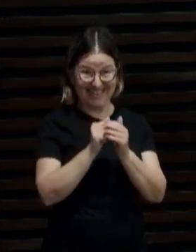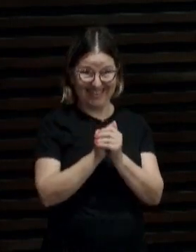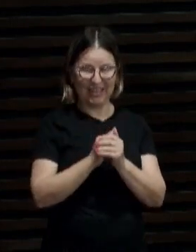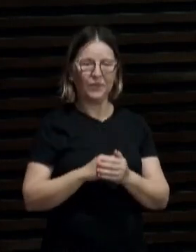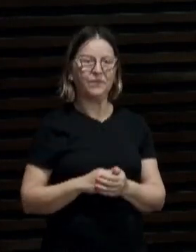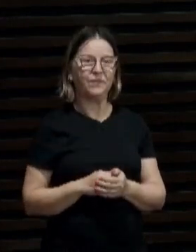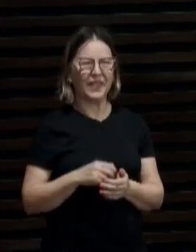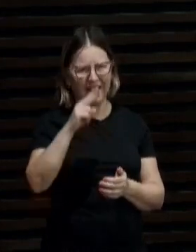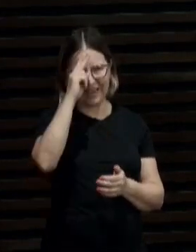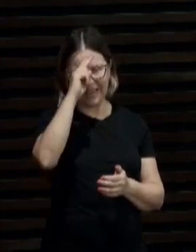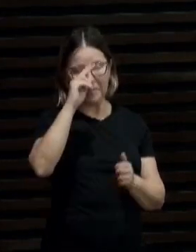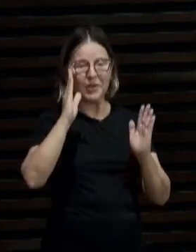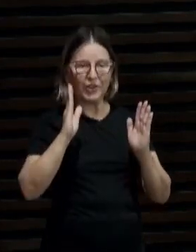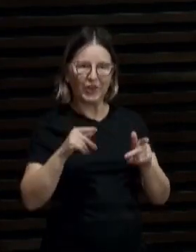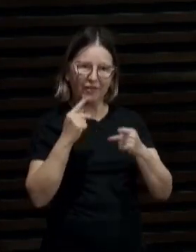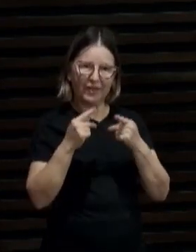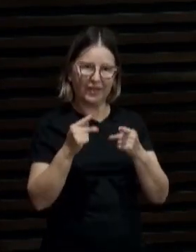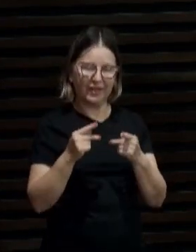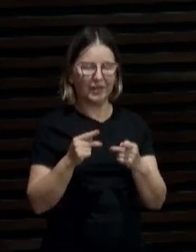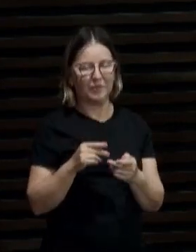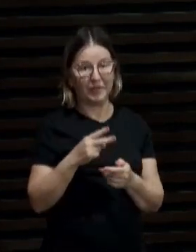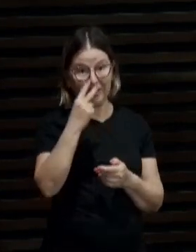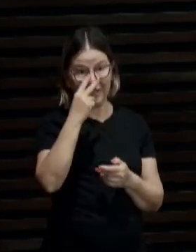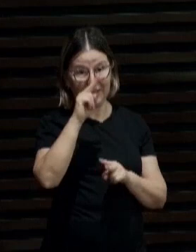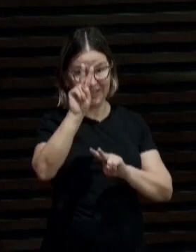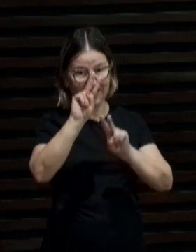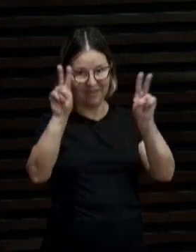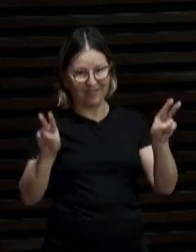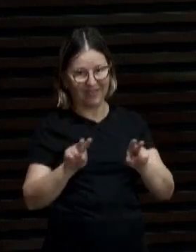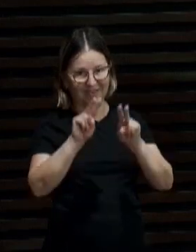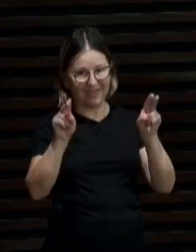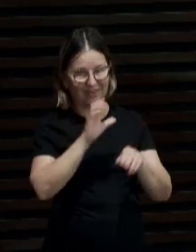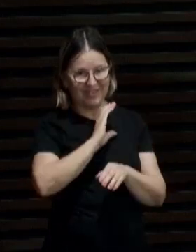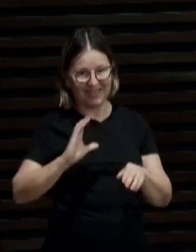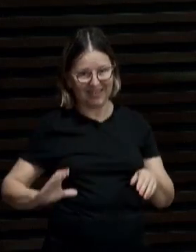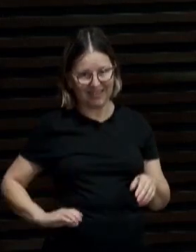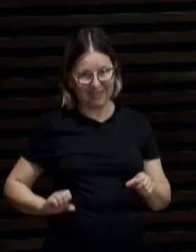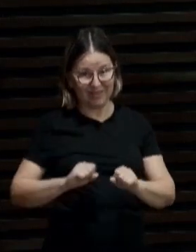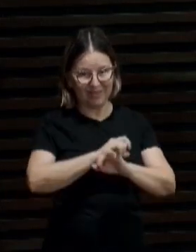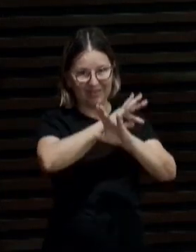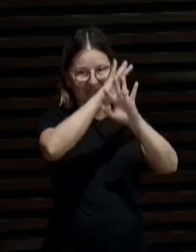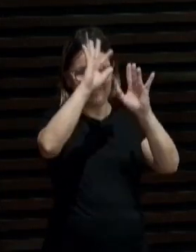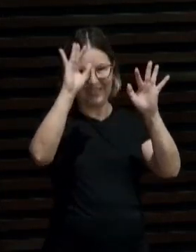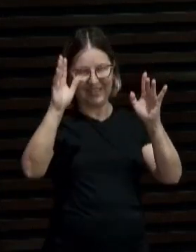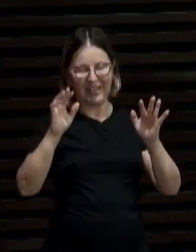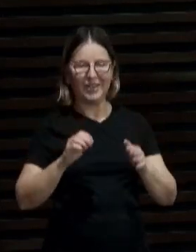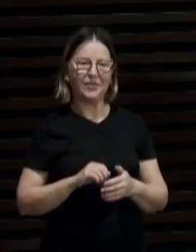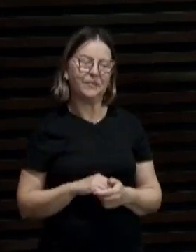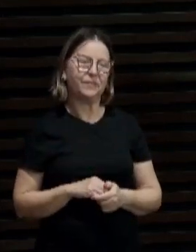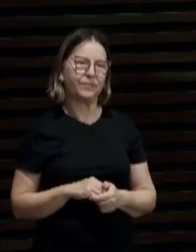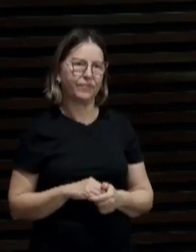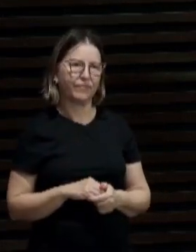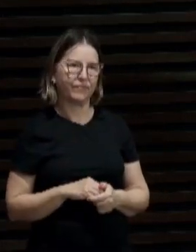a visão de Cristo glorificado, em que ele se apresenta a João com aquelas vestes sacerdotais, né? E ele estava